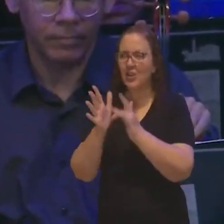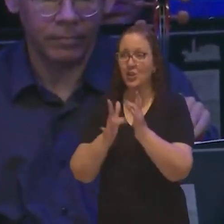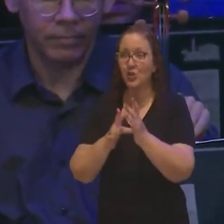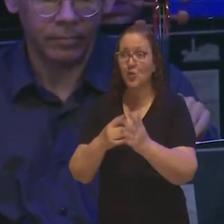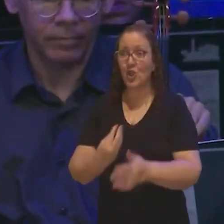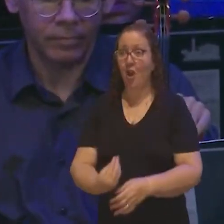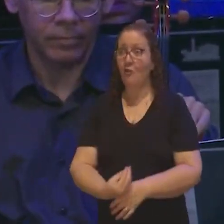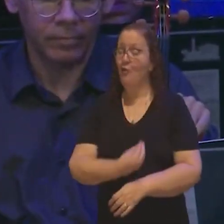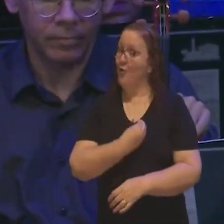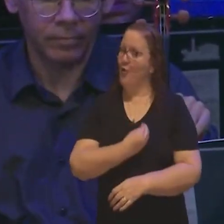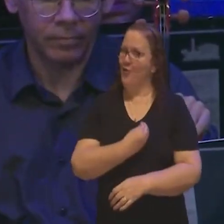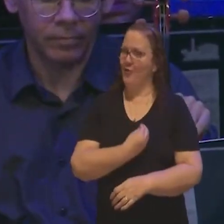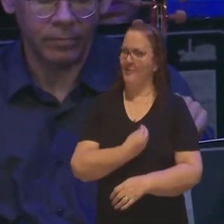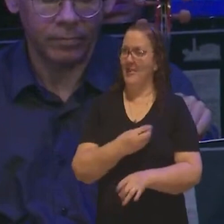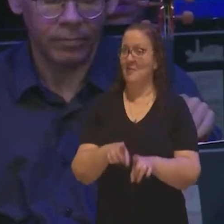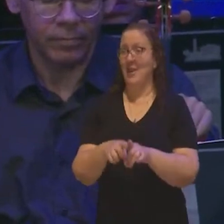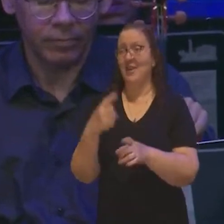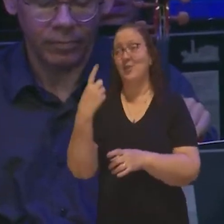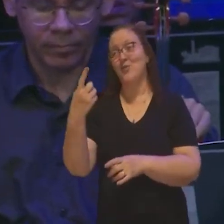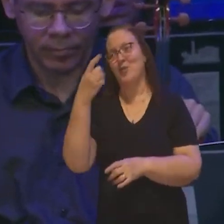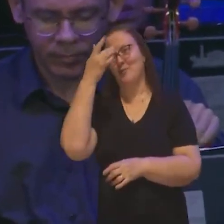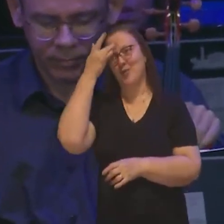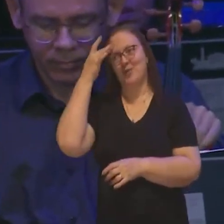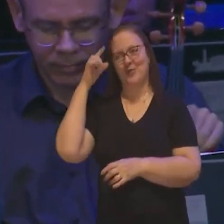E uma pessoa não estava naquele momento: